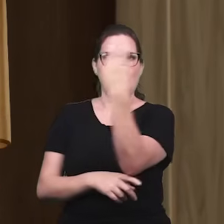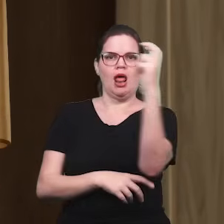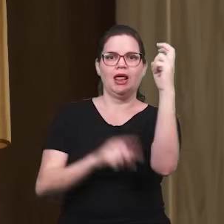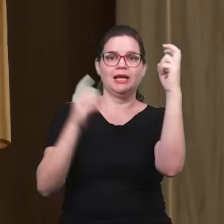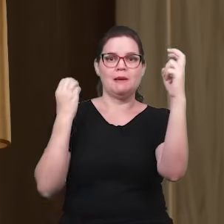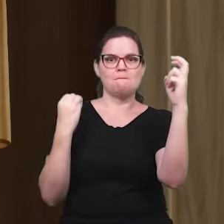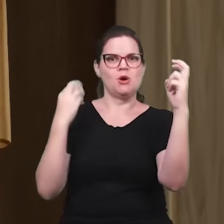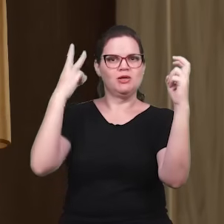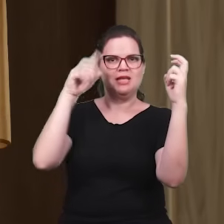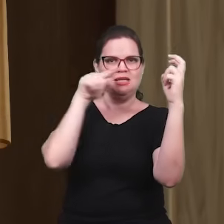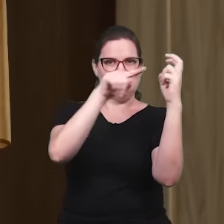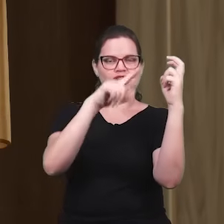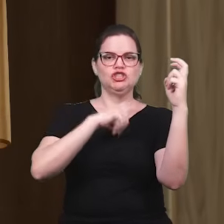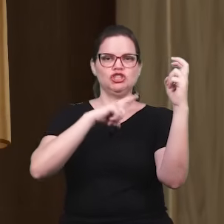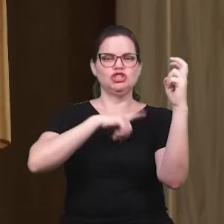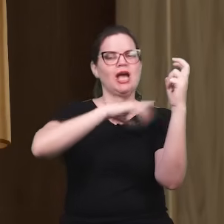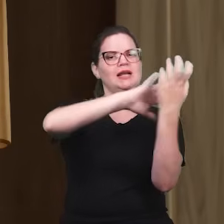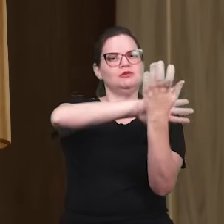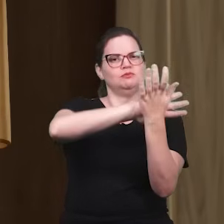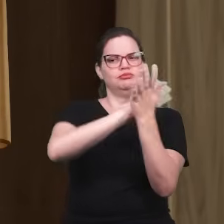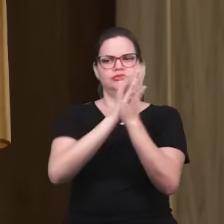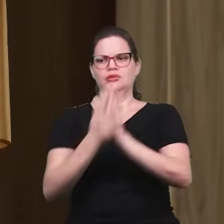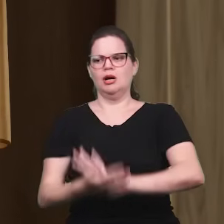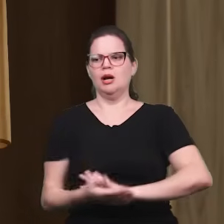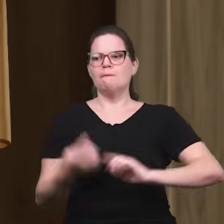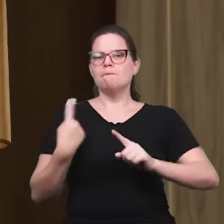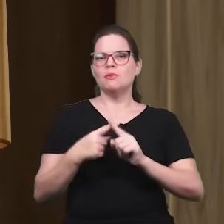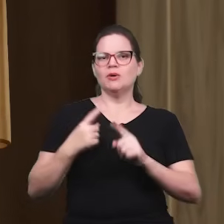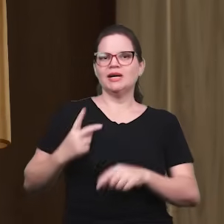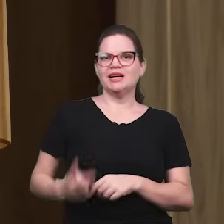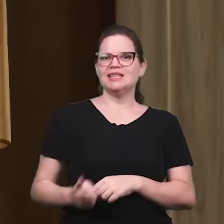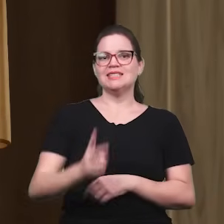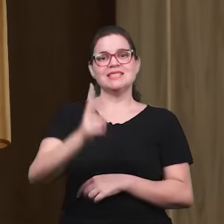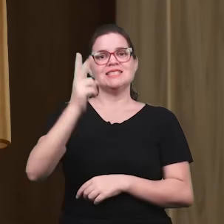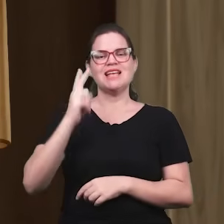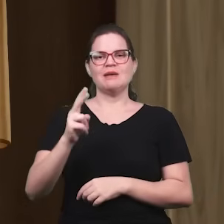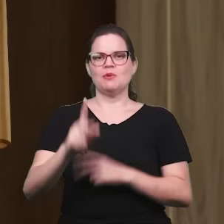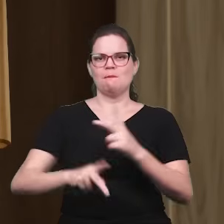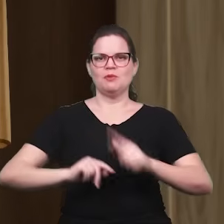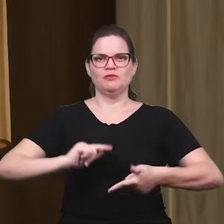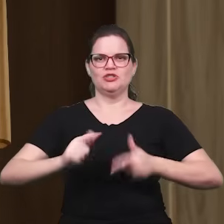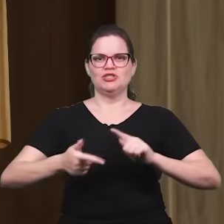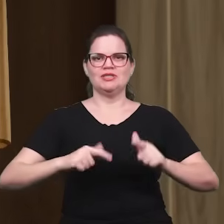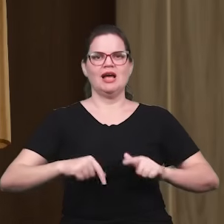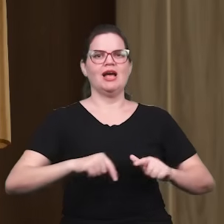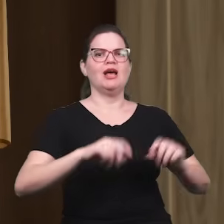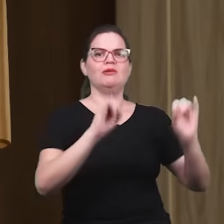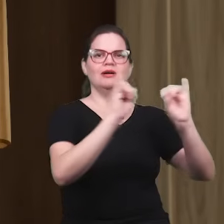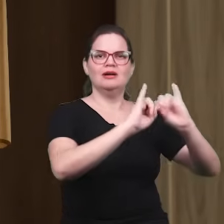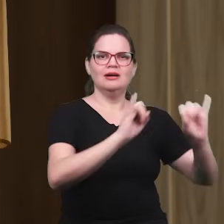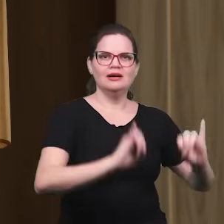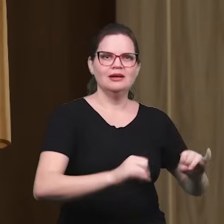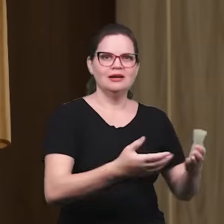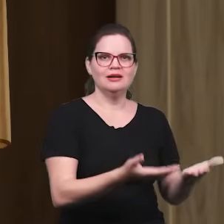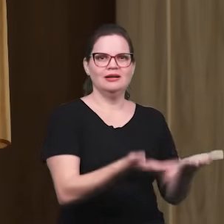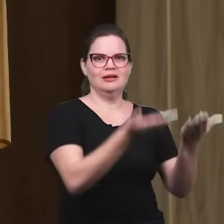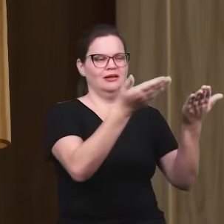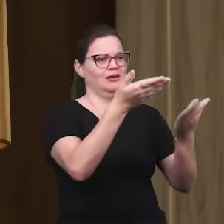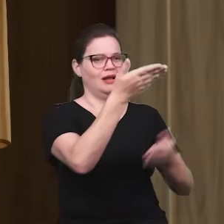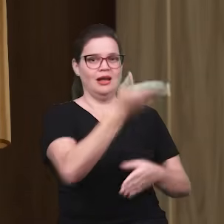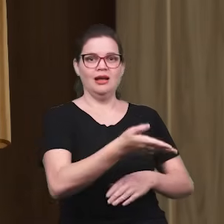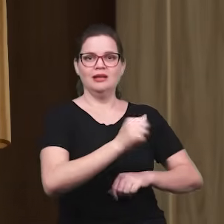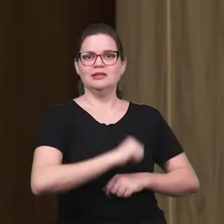fizera, porquanto até aquele dia os filhos de Israel queimavam incenso e lhe chamavam